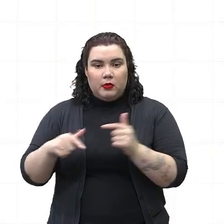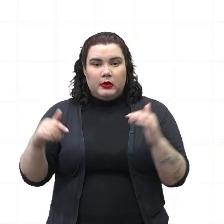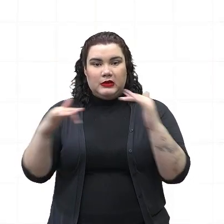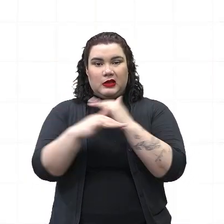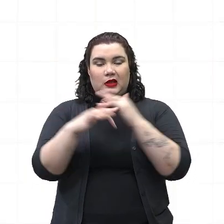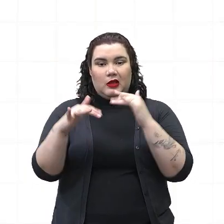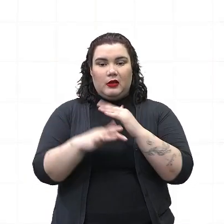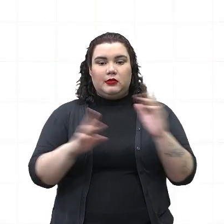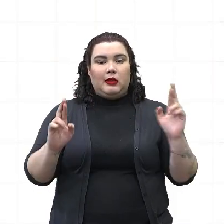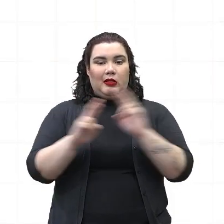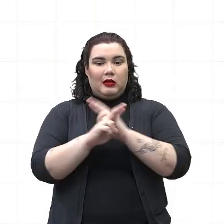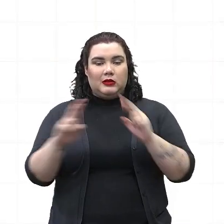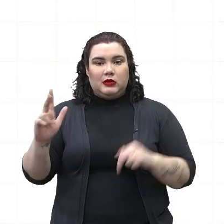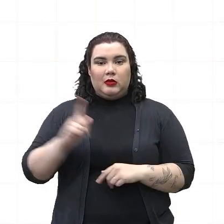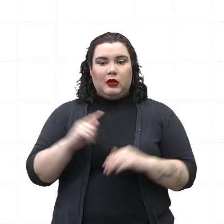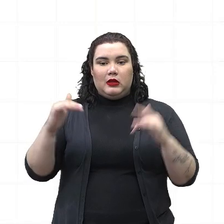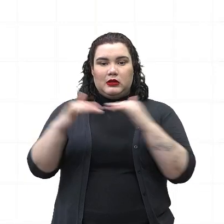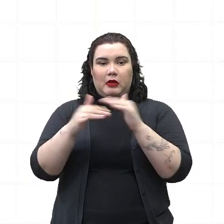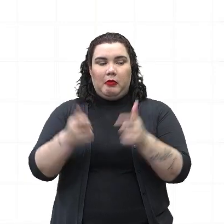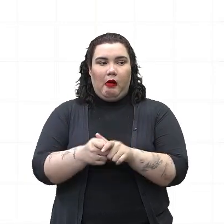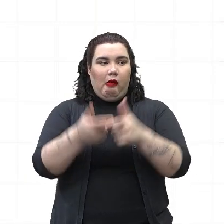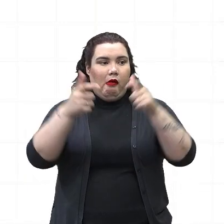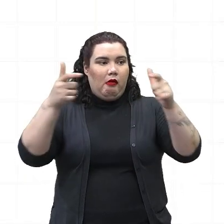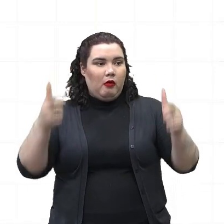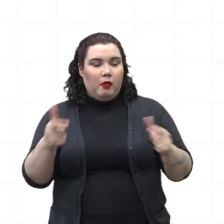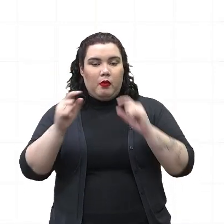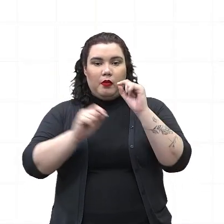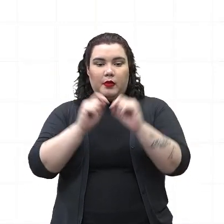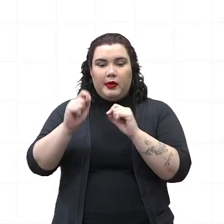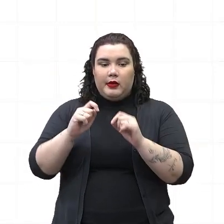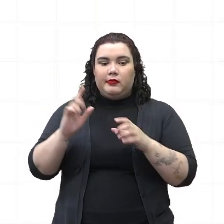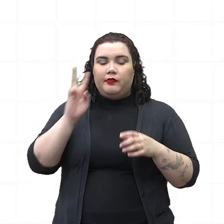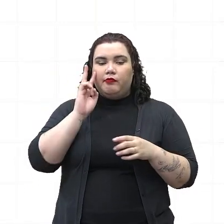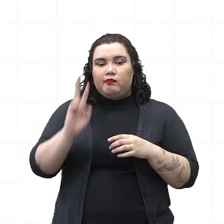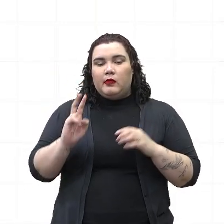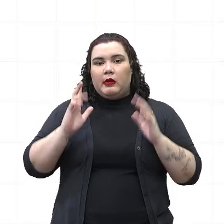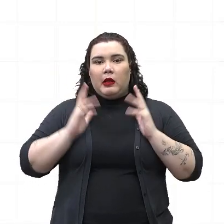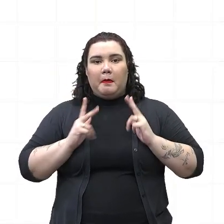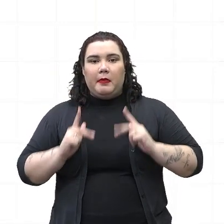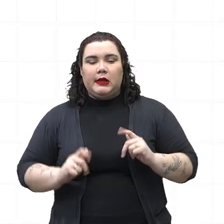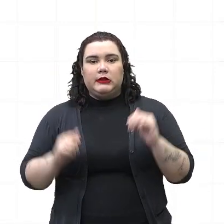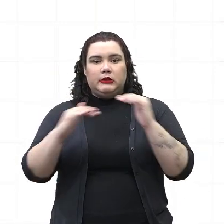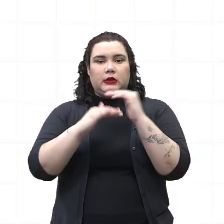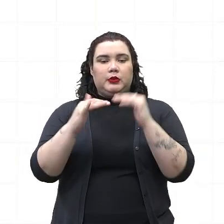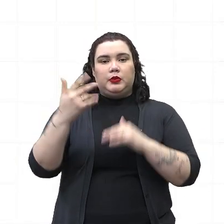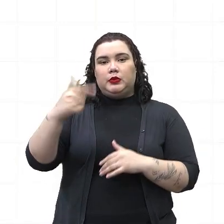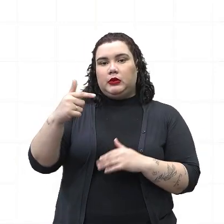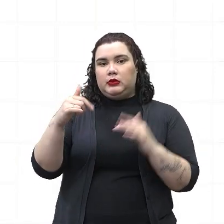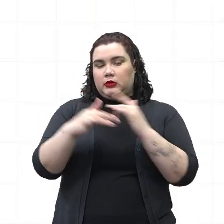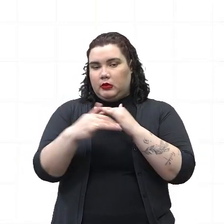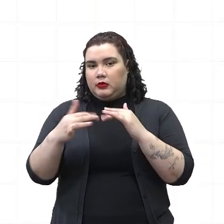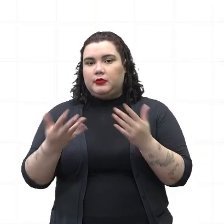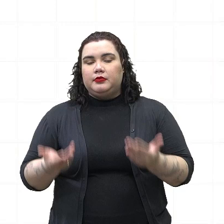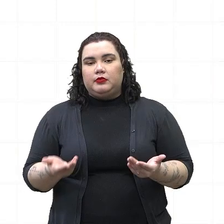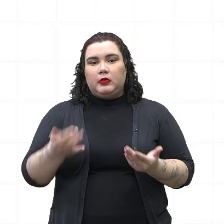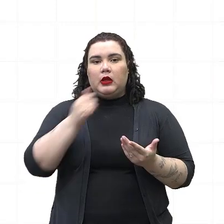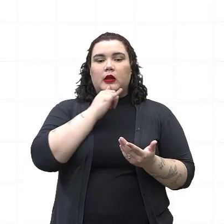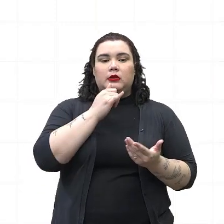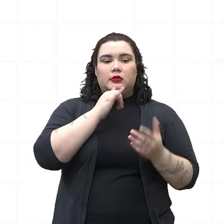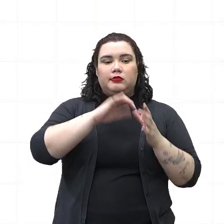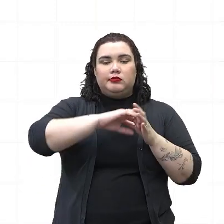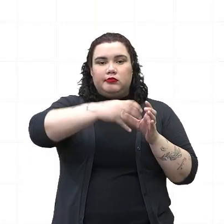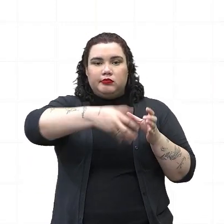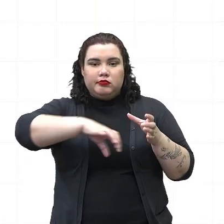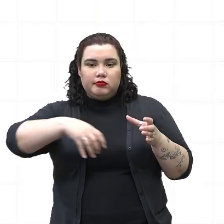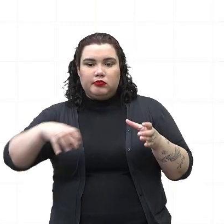crescem muito e crescem de maneira bagunçada, é a questão do saneamento básico incompleto ou insuficiente, que é exatamente